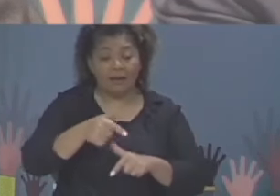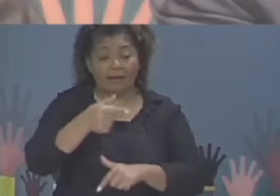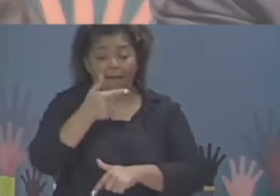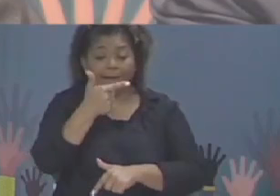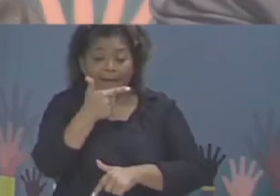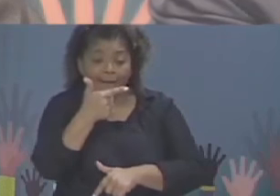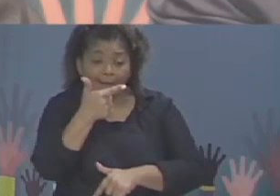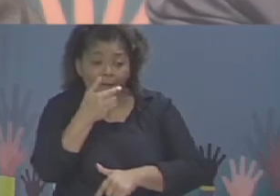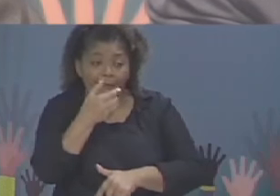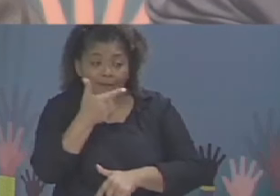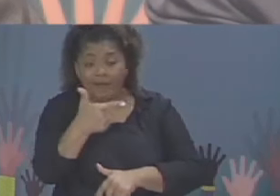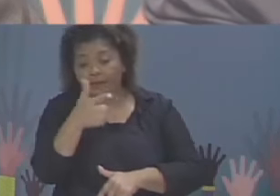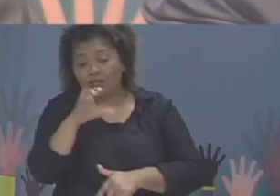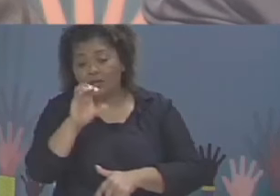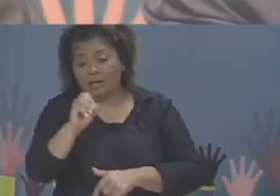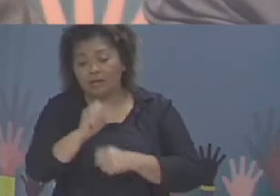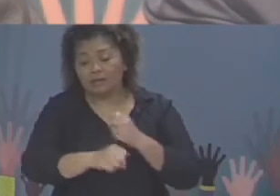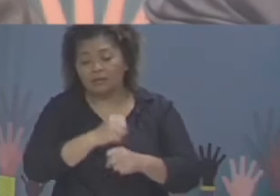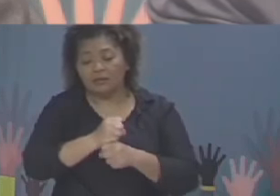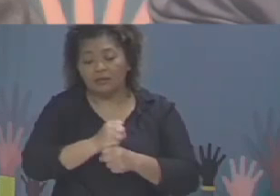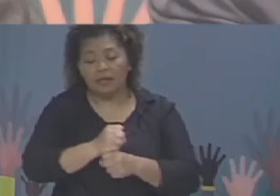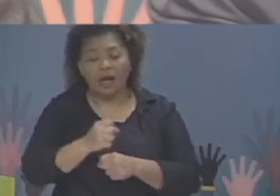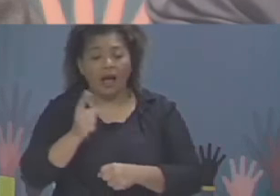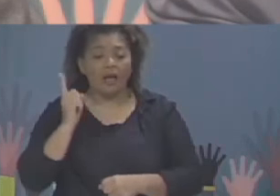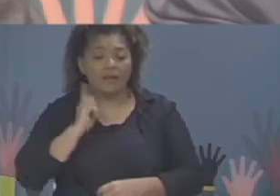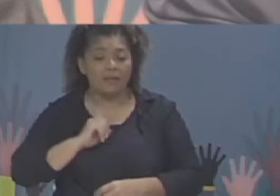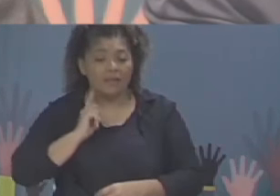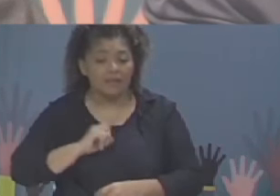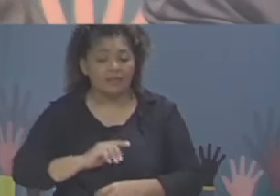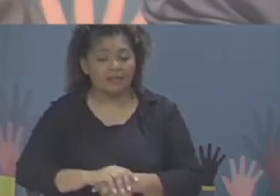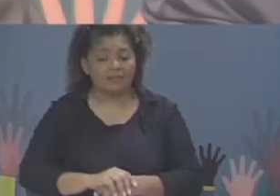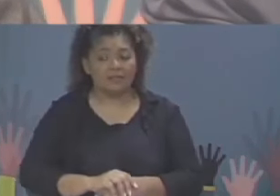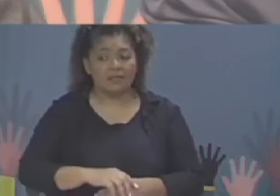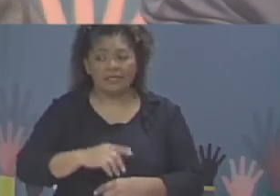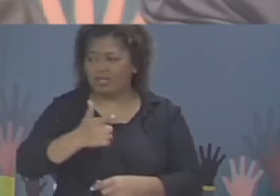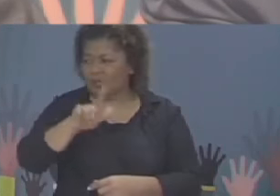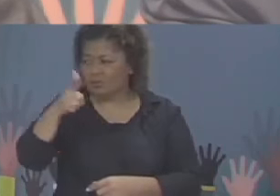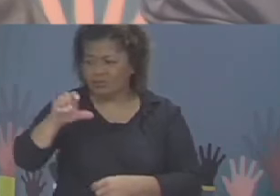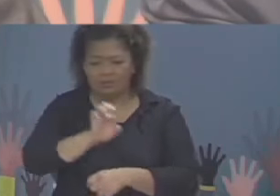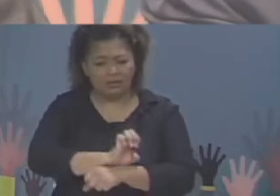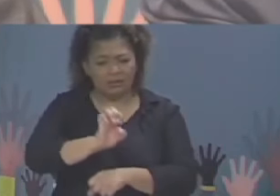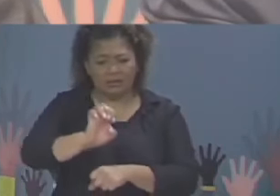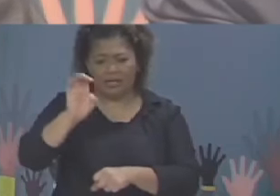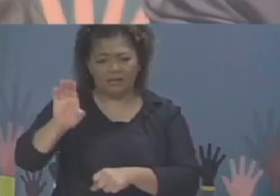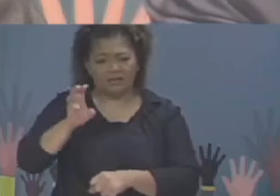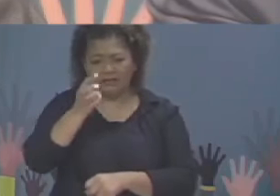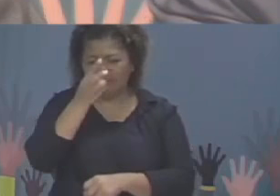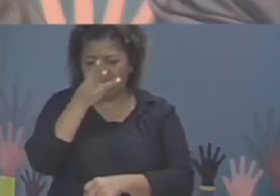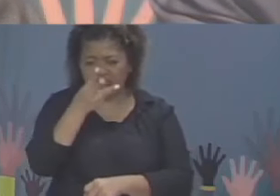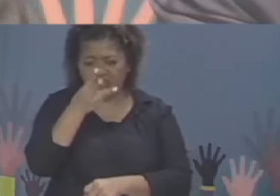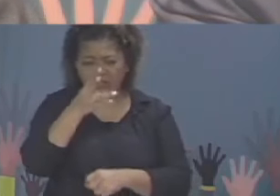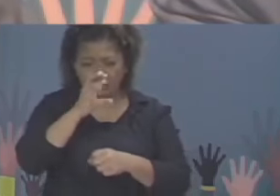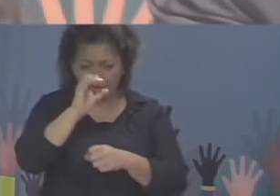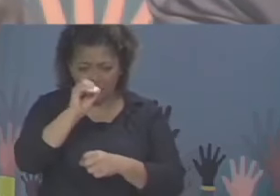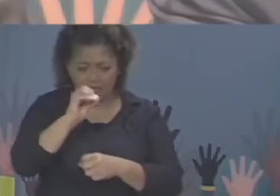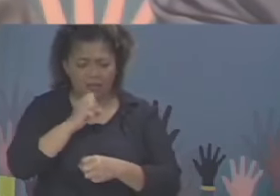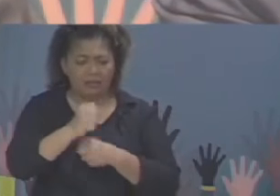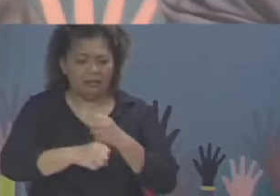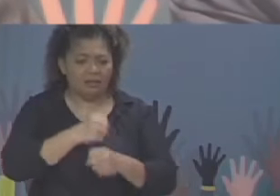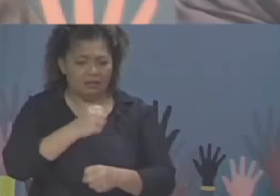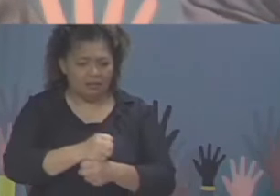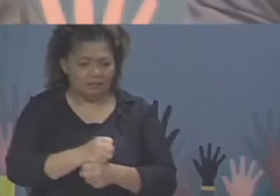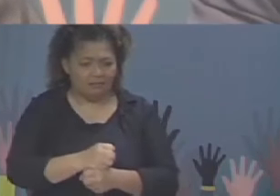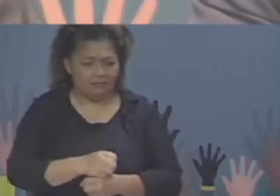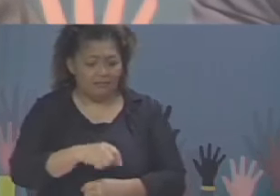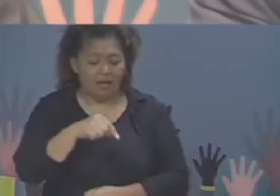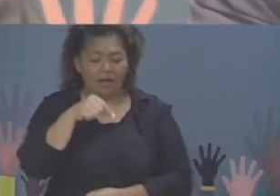o caso de Minas Gerais. Então, a nossa gestão, ao contrário, quando nós chegamos aqui, nós não tínhamos nessa casa um plano de cargos e salários.